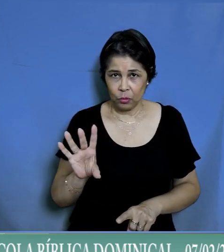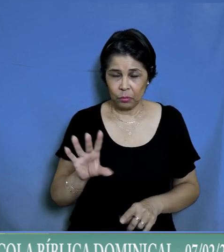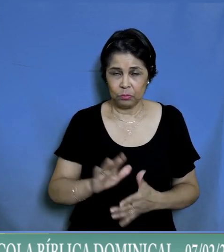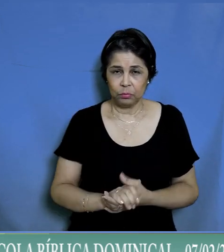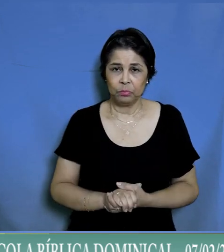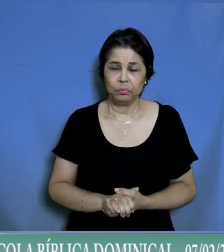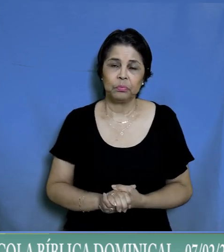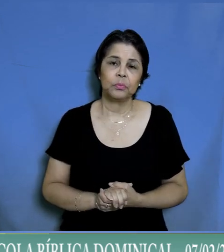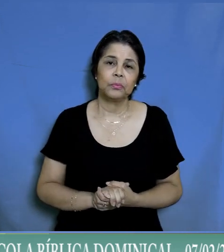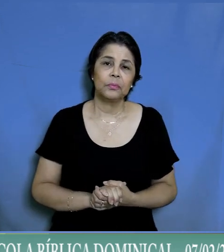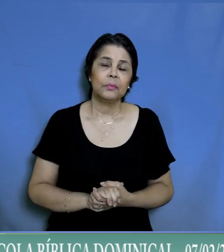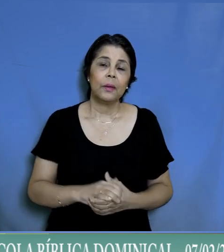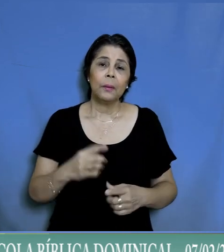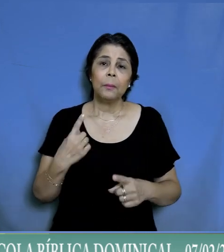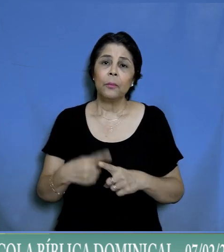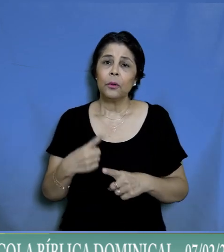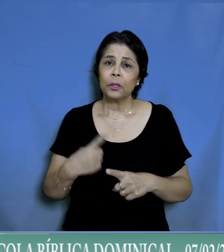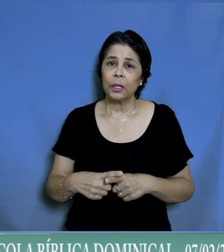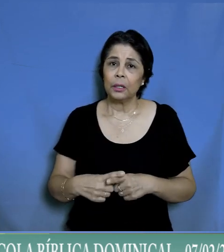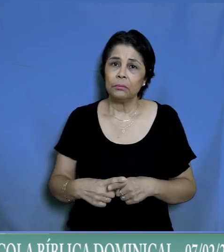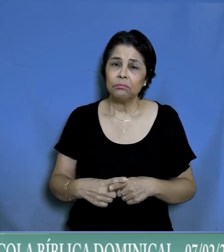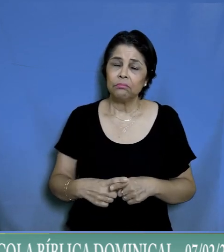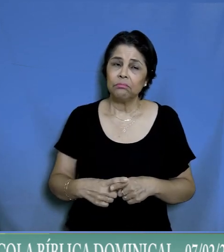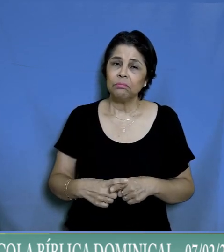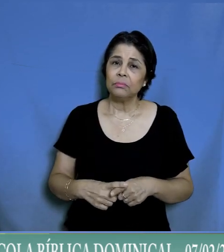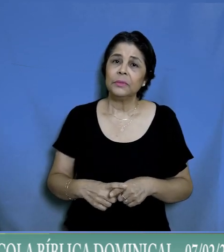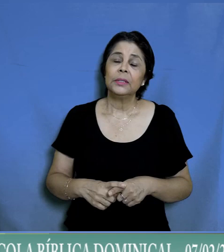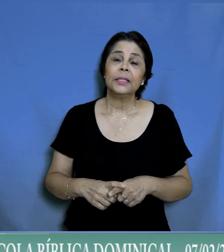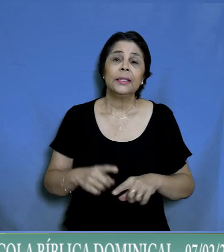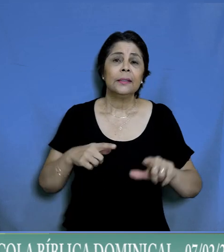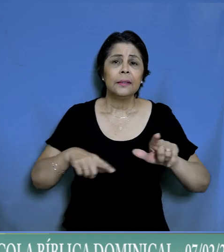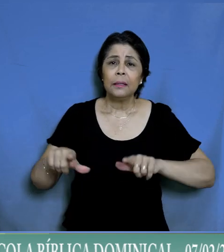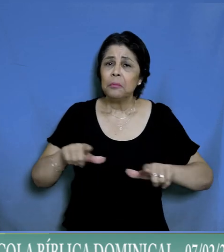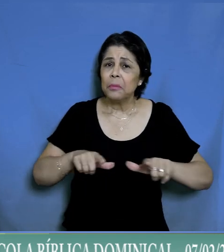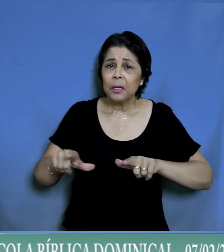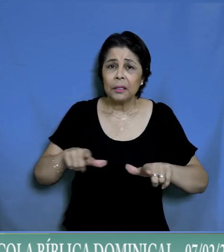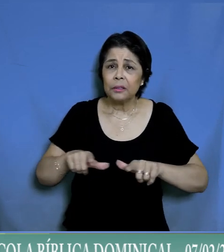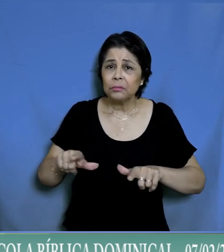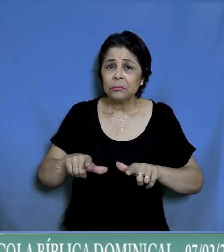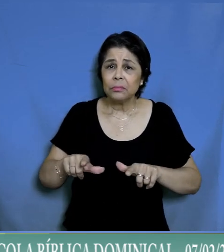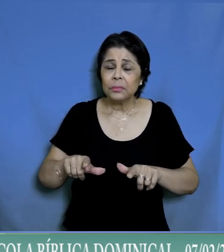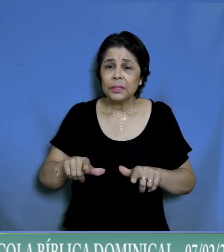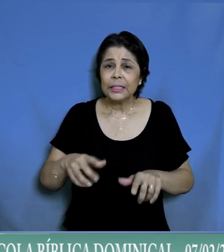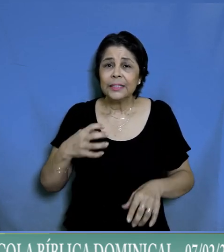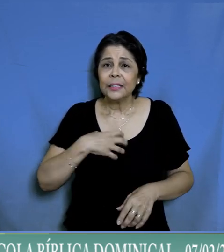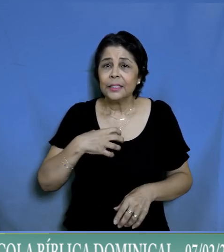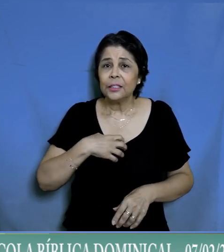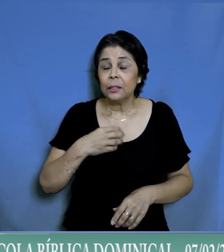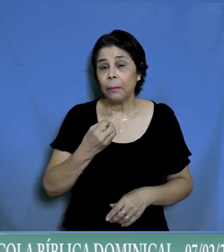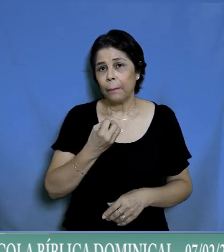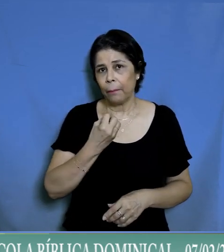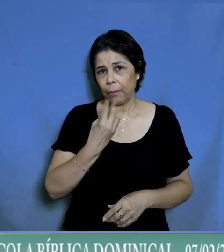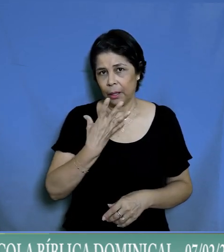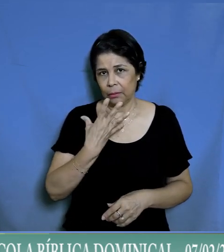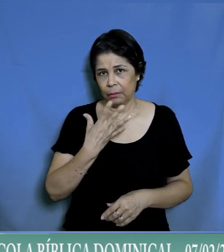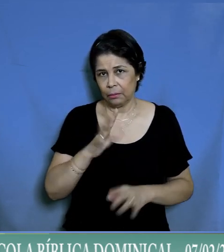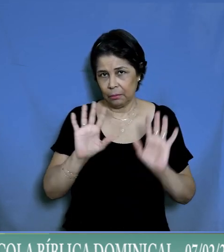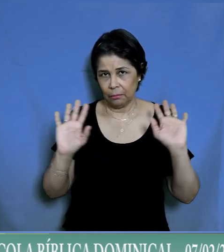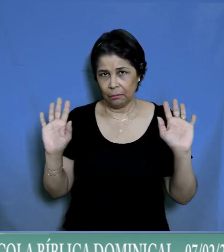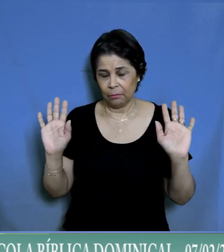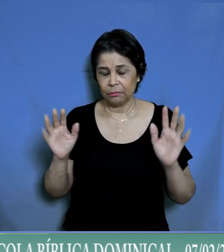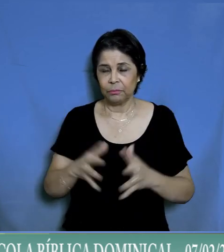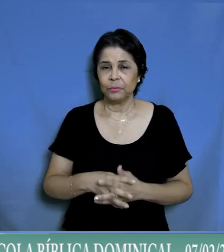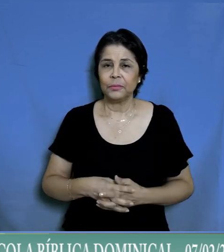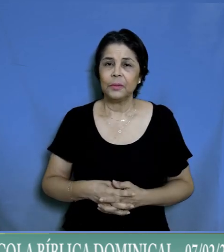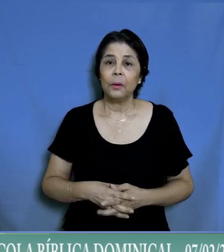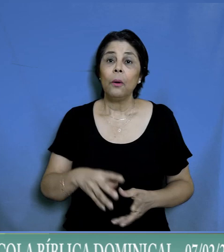vocês não podem furtar, pelo contrário, vocês têm que trabalhar. É como diziam os protestantes, né? Trabalhar o máximo, economizar